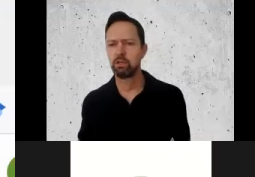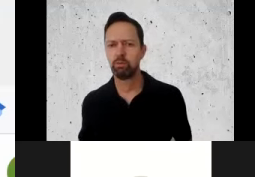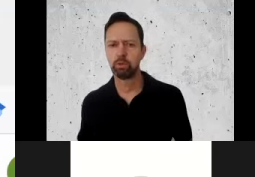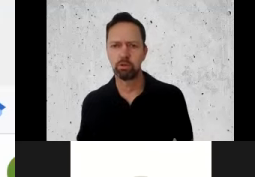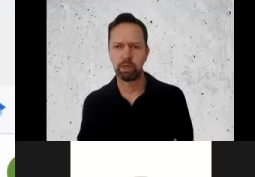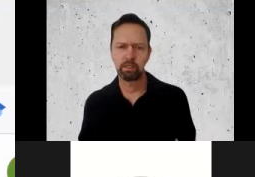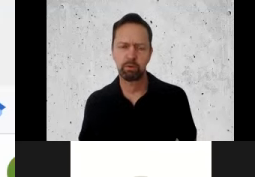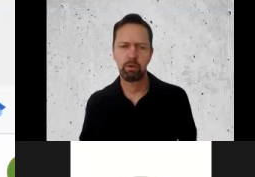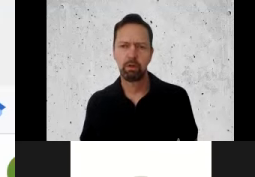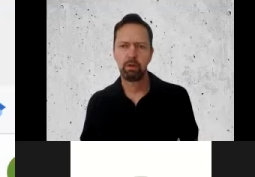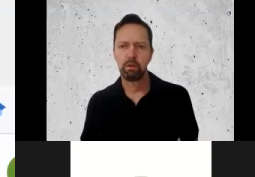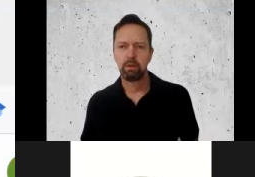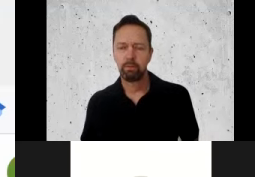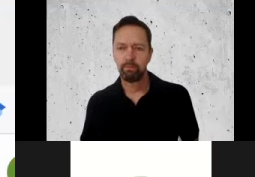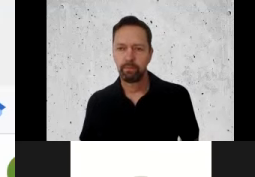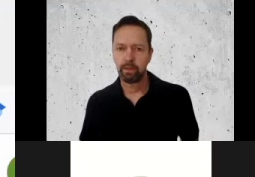2 a 5 minutos no máximo.